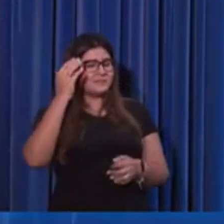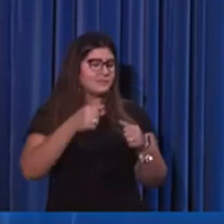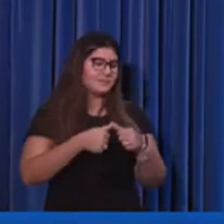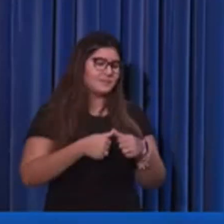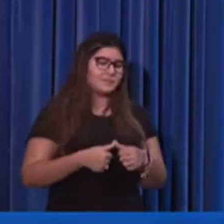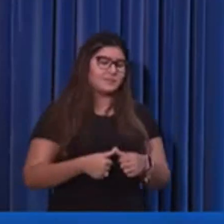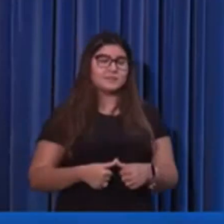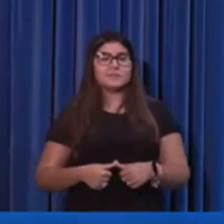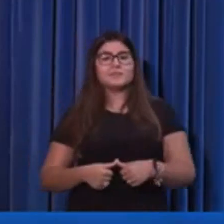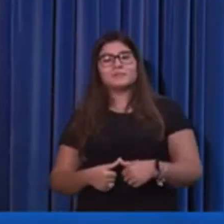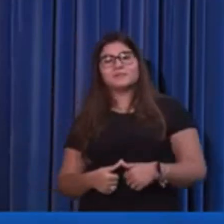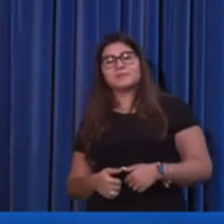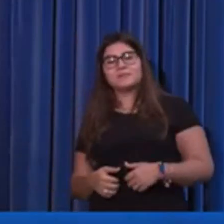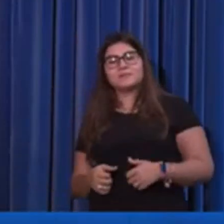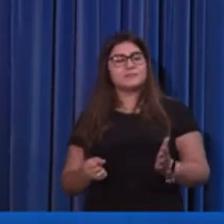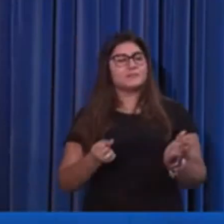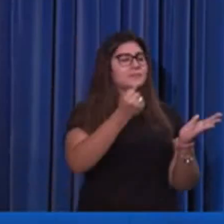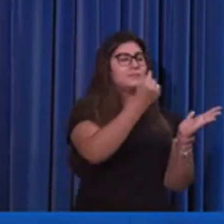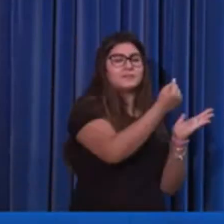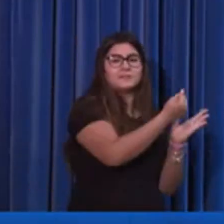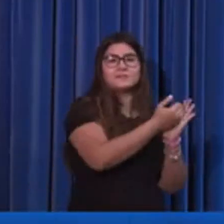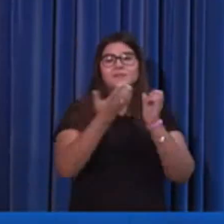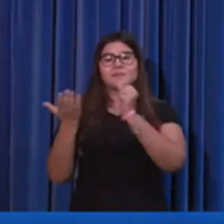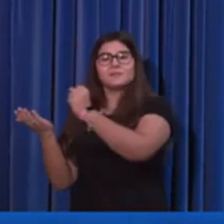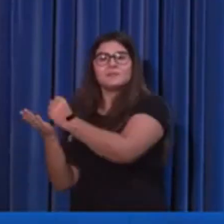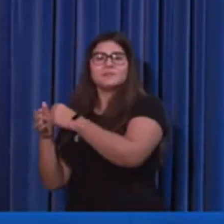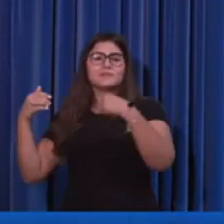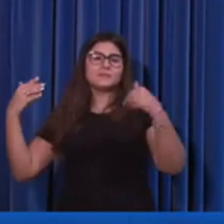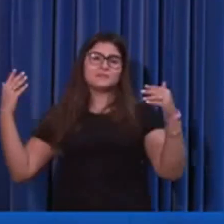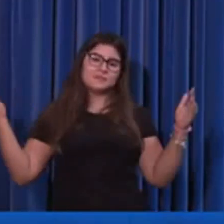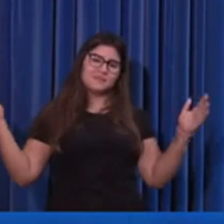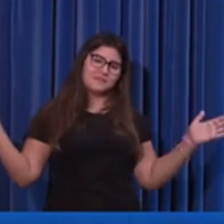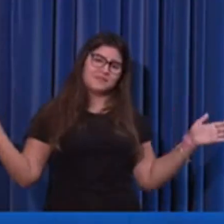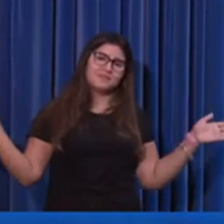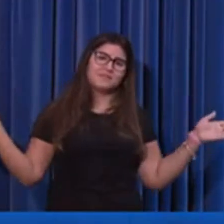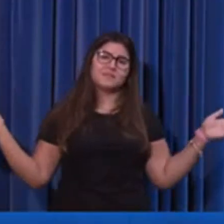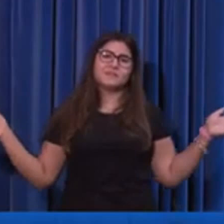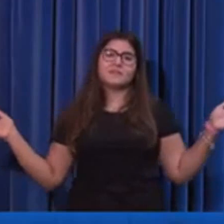Sabendo isto, que foi crucificado